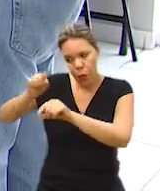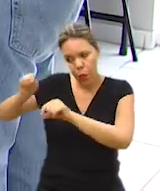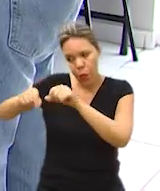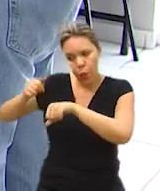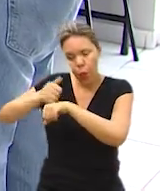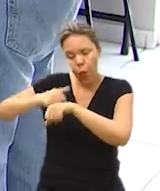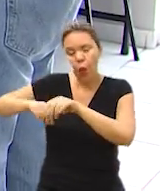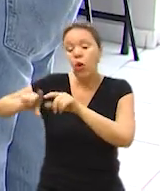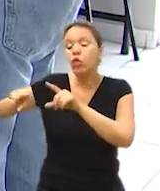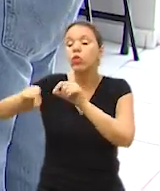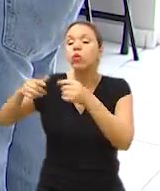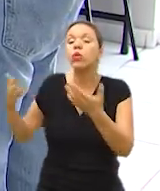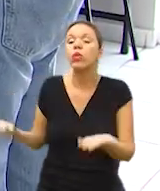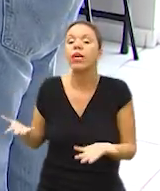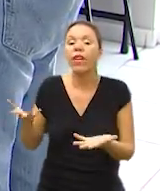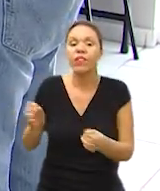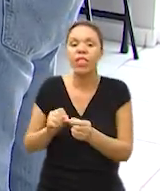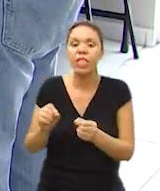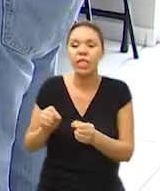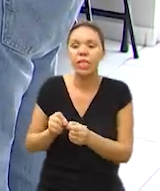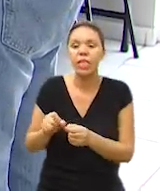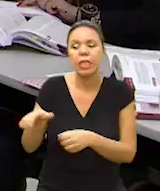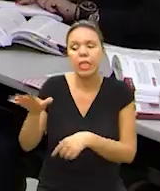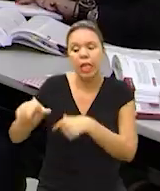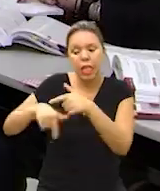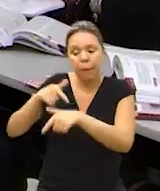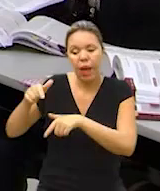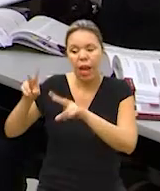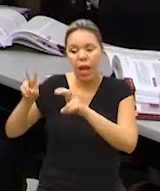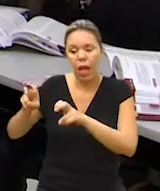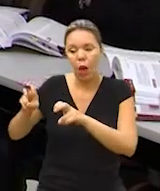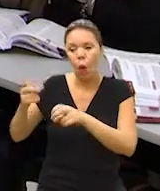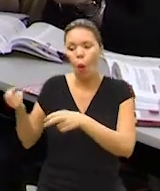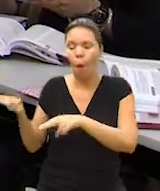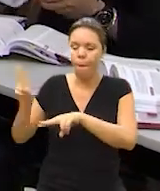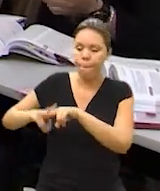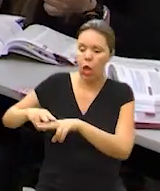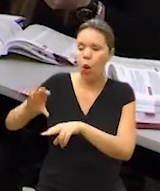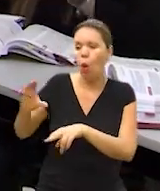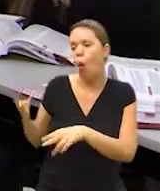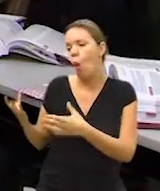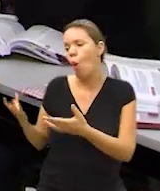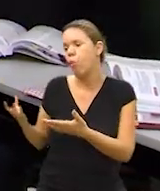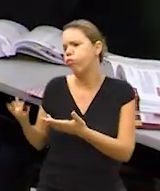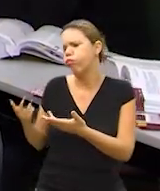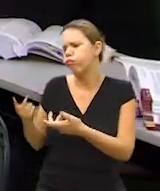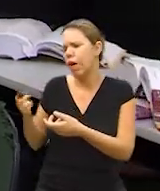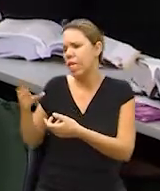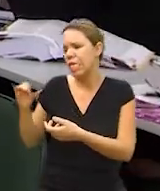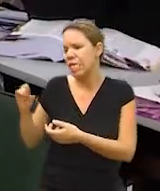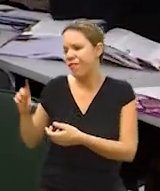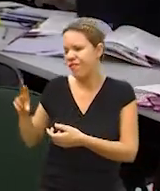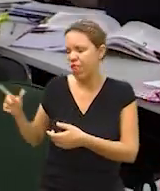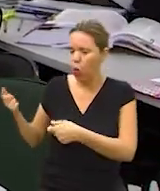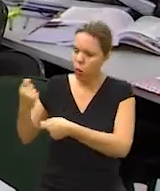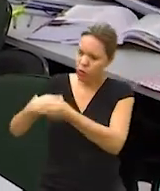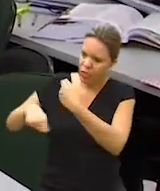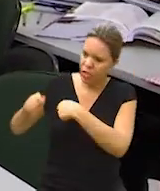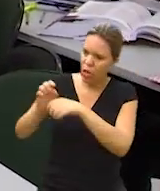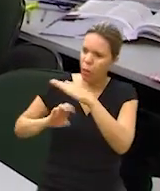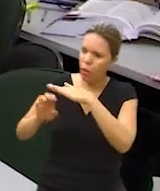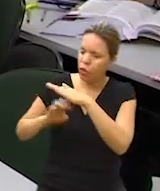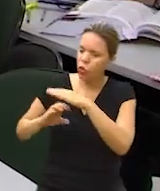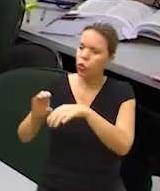aluno escolhe se ele quer fazer área trabalhista, ou penal, ou civil, ou administrativo, ou empresarial,